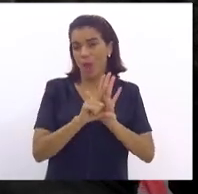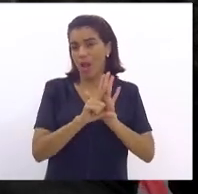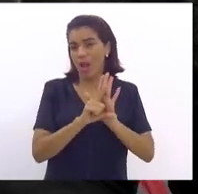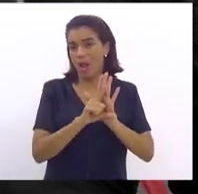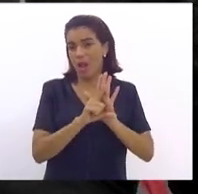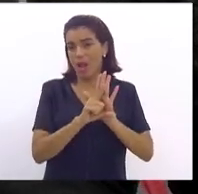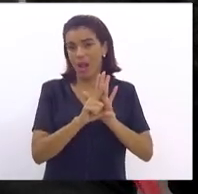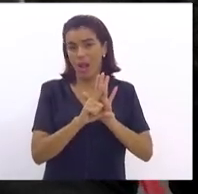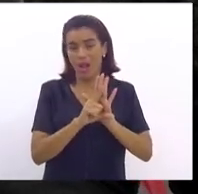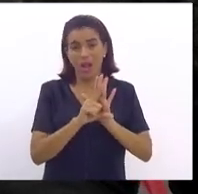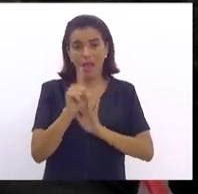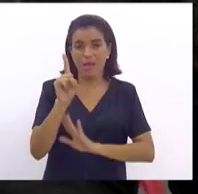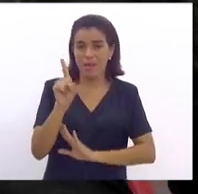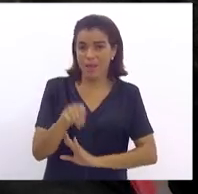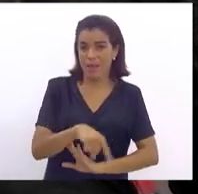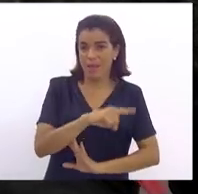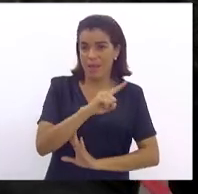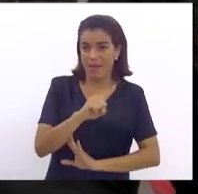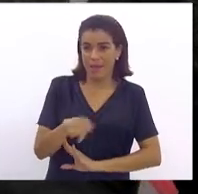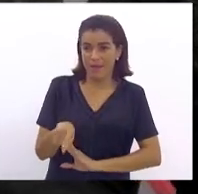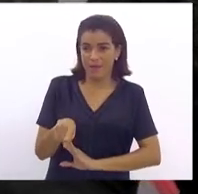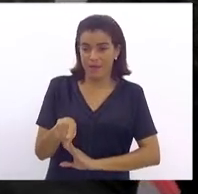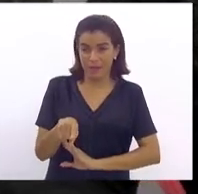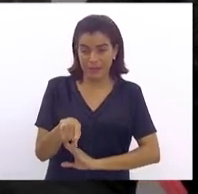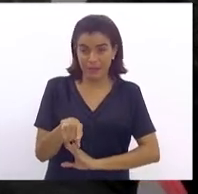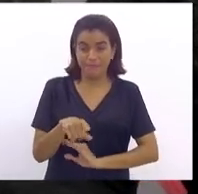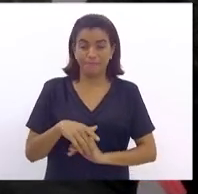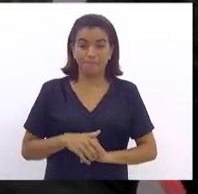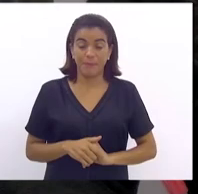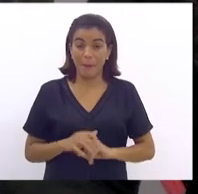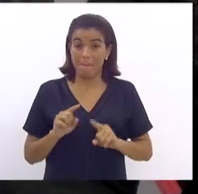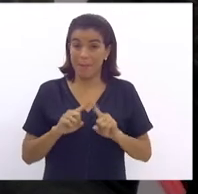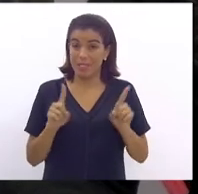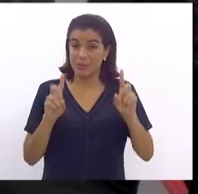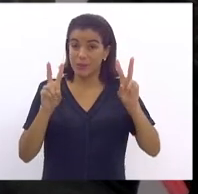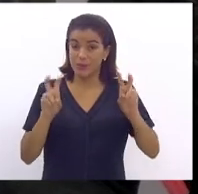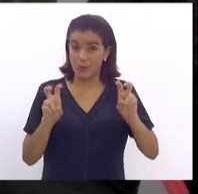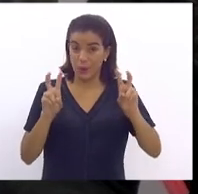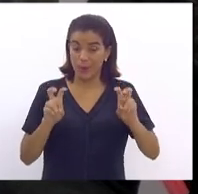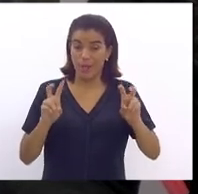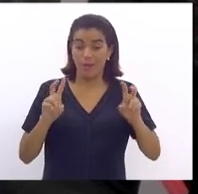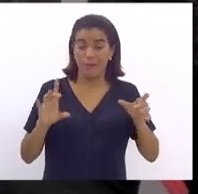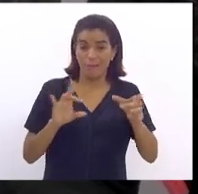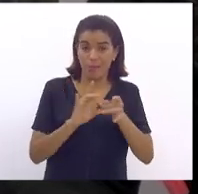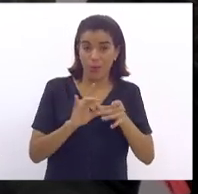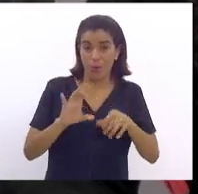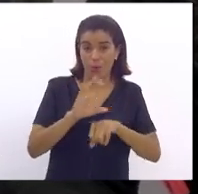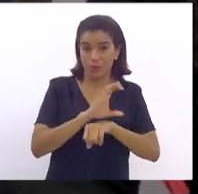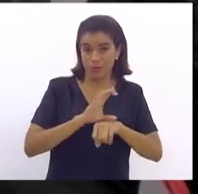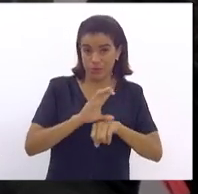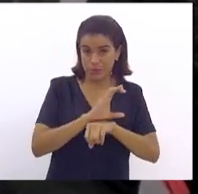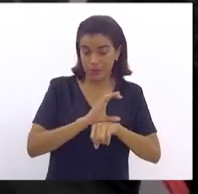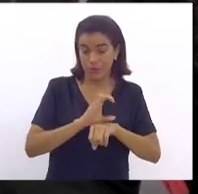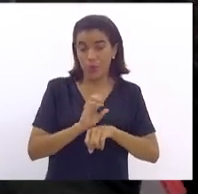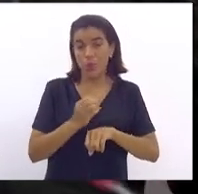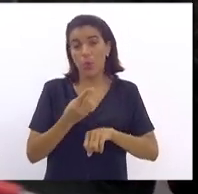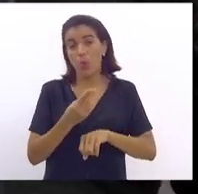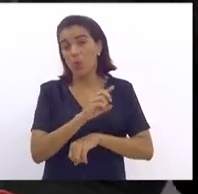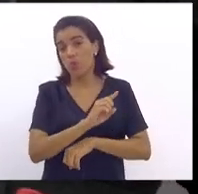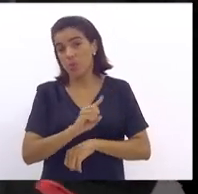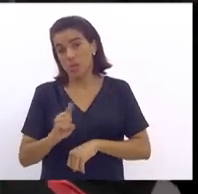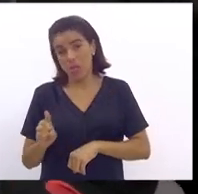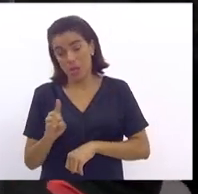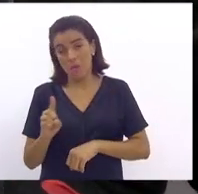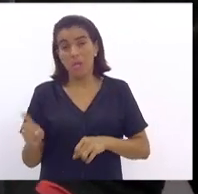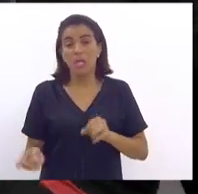lei revogada, compreende? Agora, acerca da constitucionalidade ou não, da gente poder mexer ou não e criar um